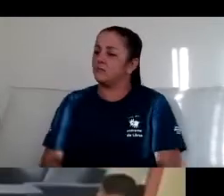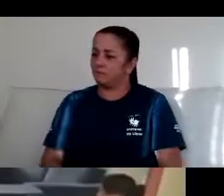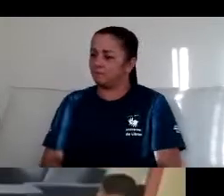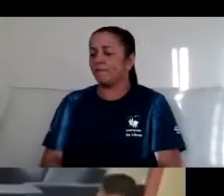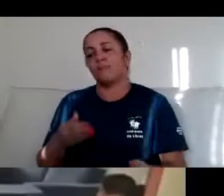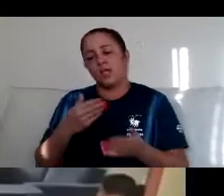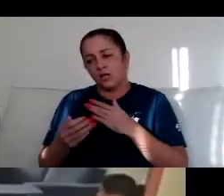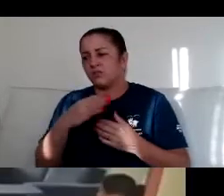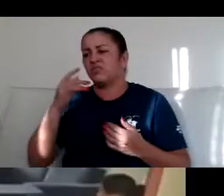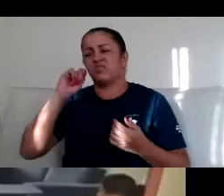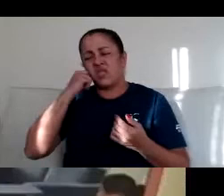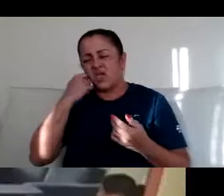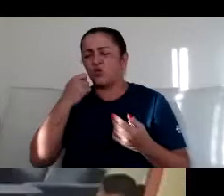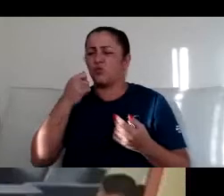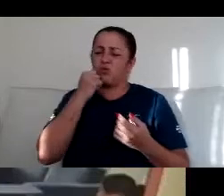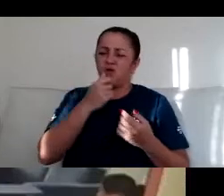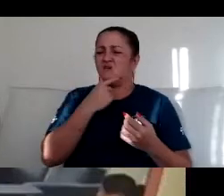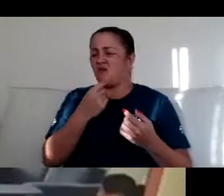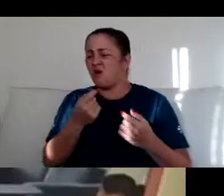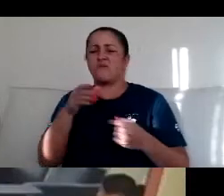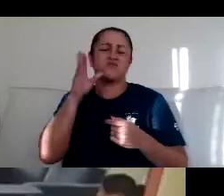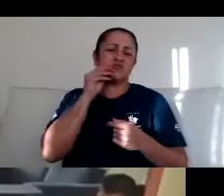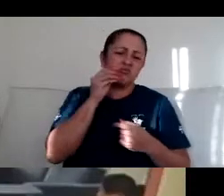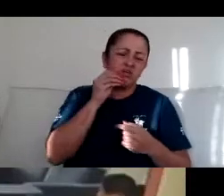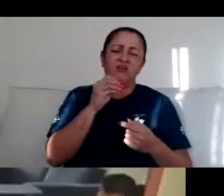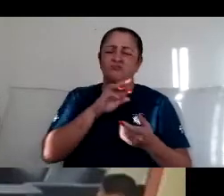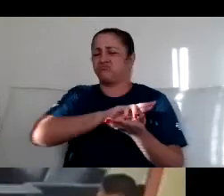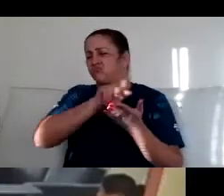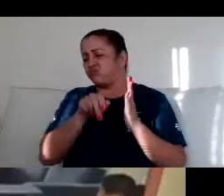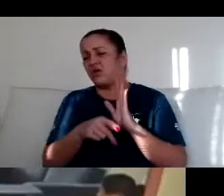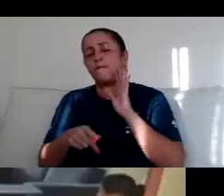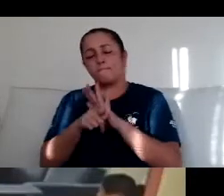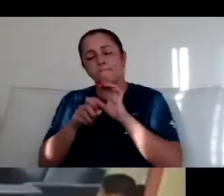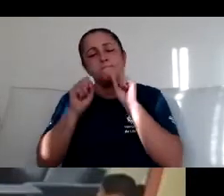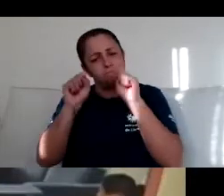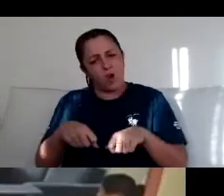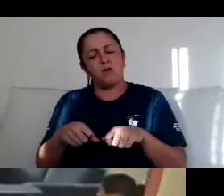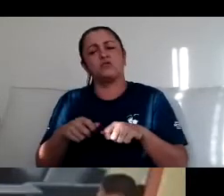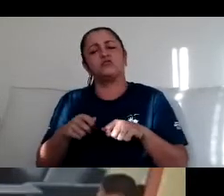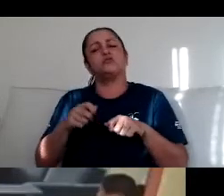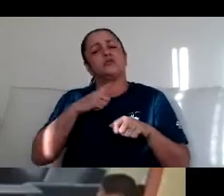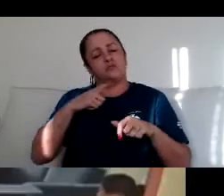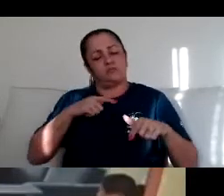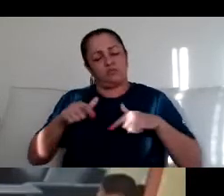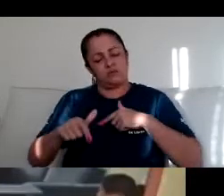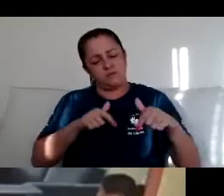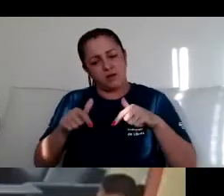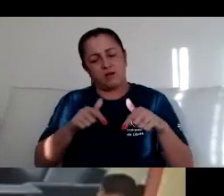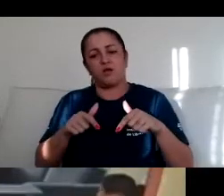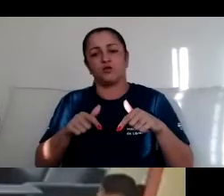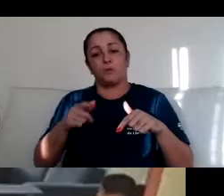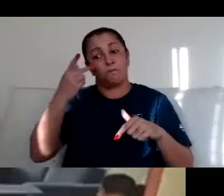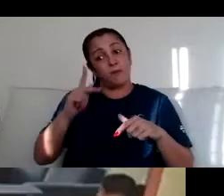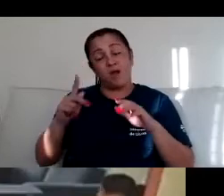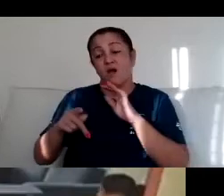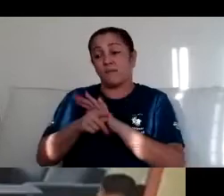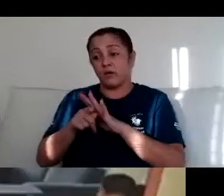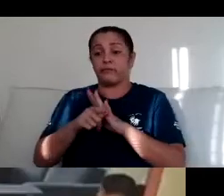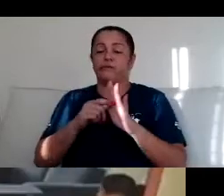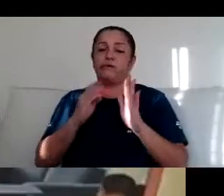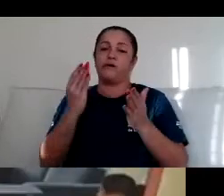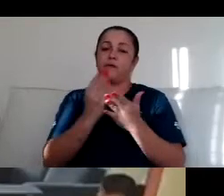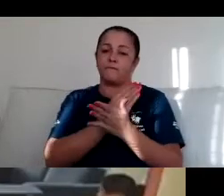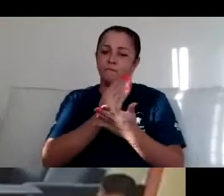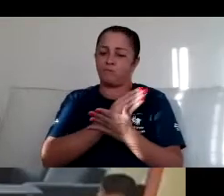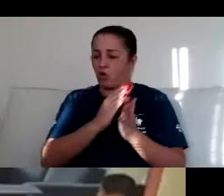não negros, e funcionários de todas as bibliotecas possam ser: tenho trabalhado para que a biblioteca pública não reproduza